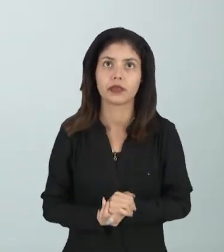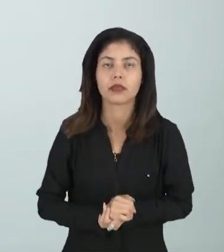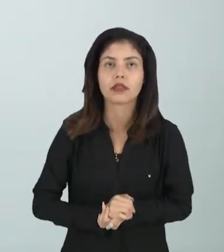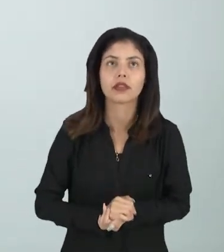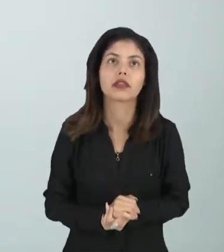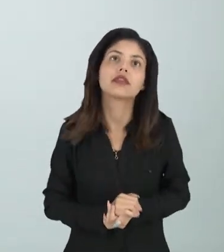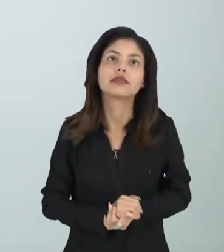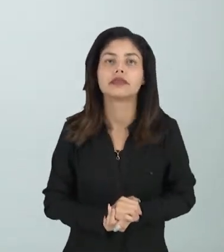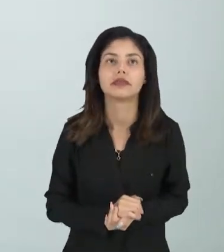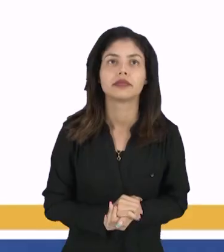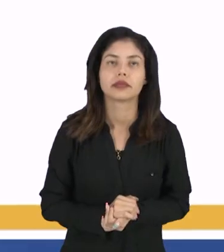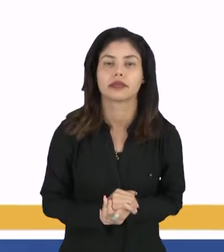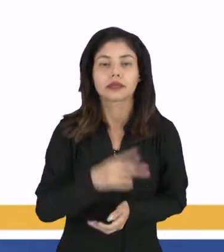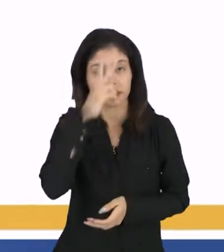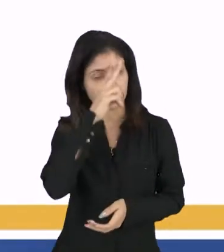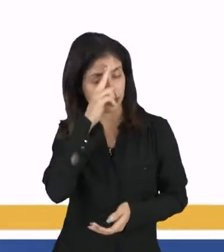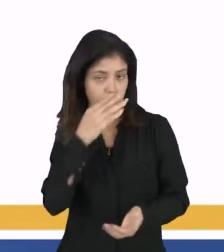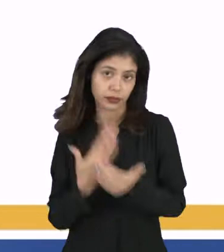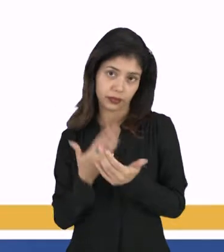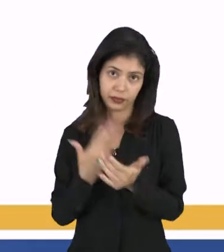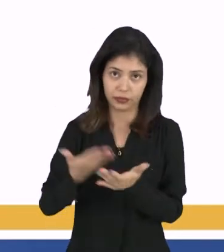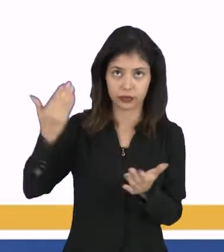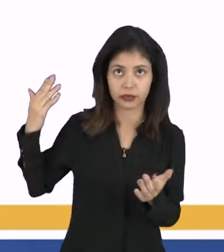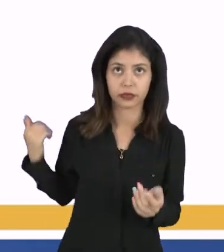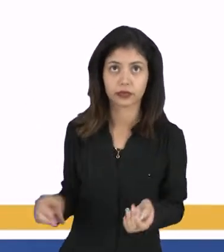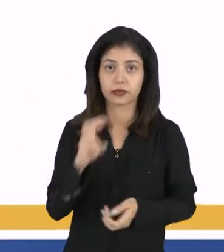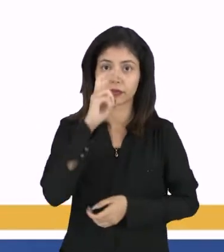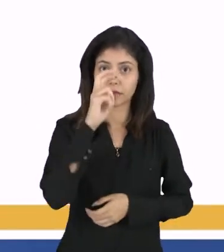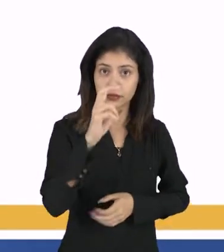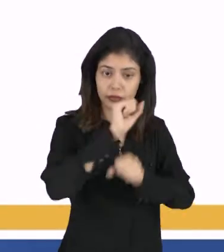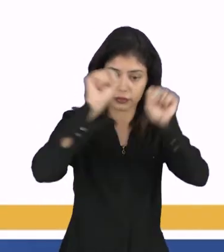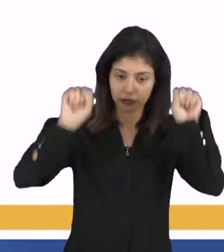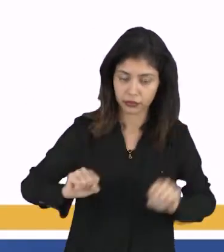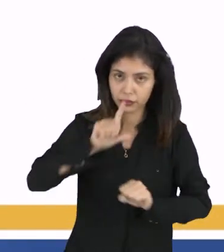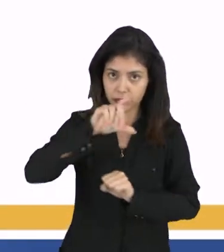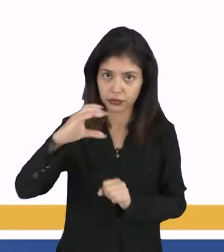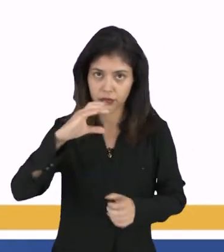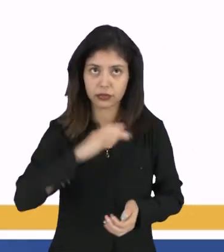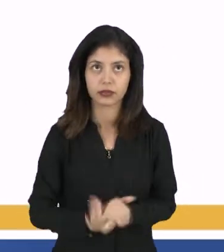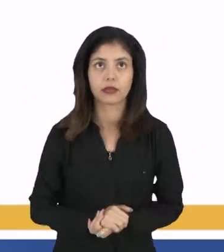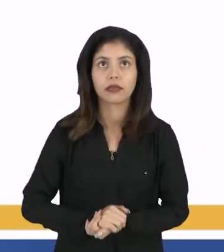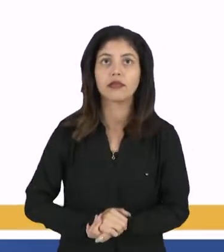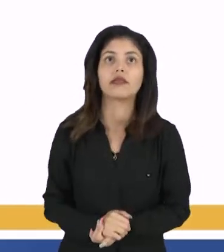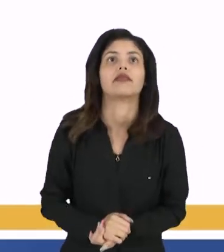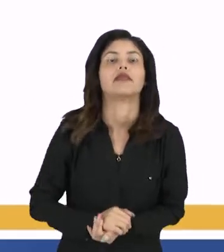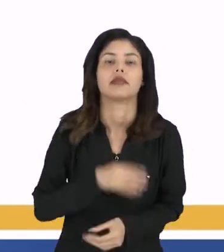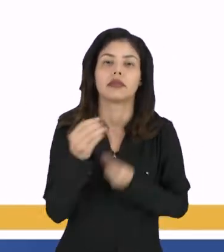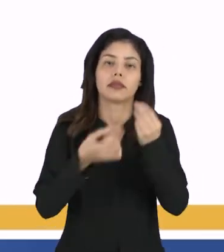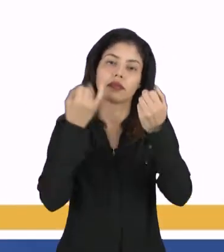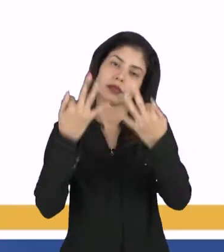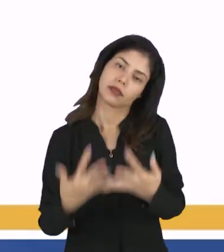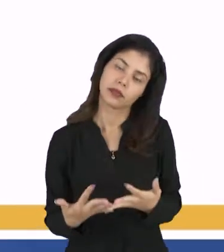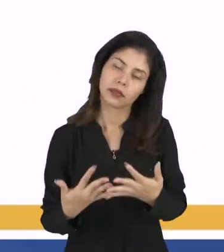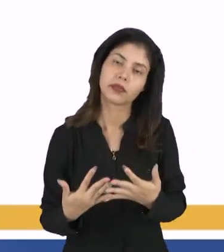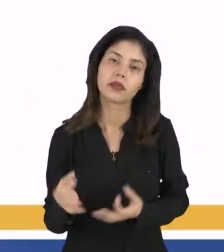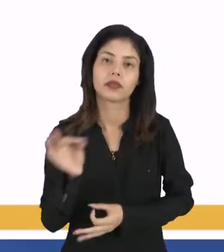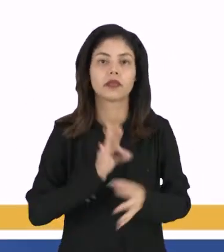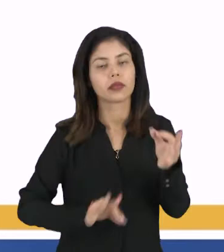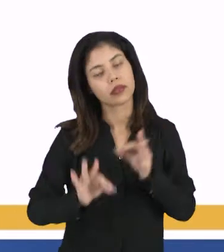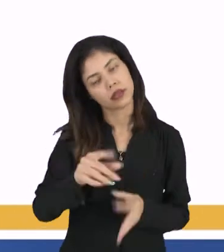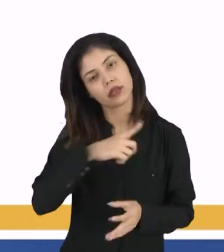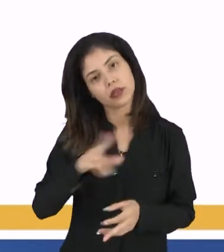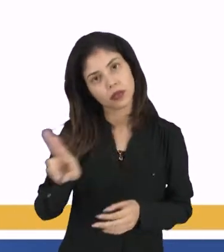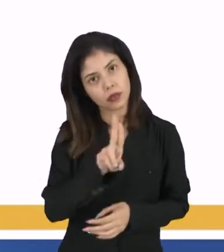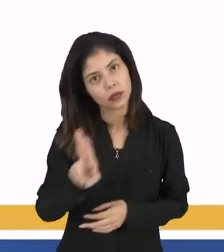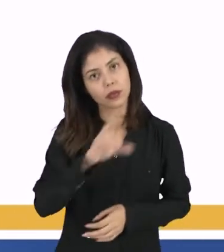tá? Lembram lá que na aula passada nós falamos de sistemas de classificação dos seres vivos, né? Comentei que um organismo ele